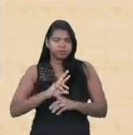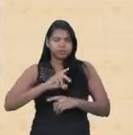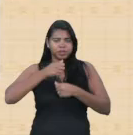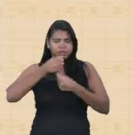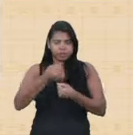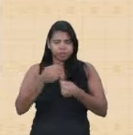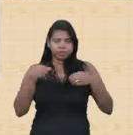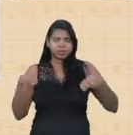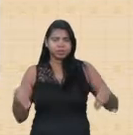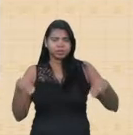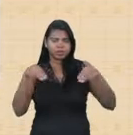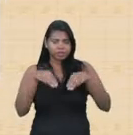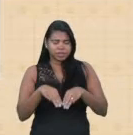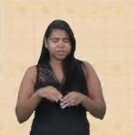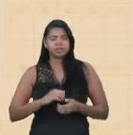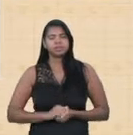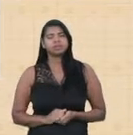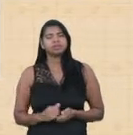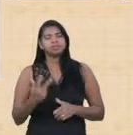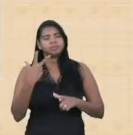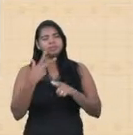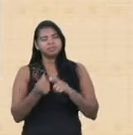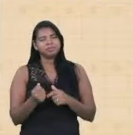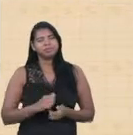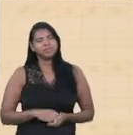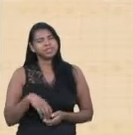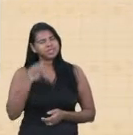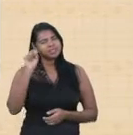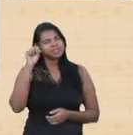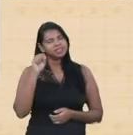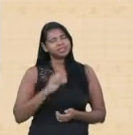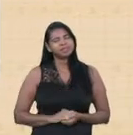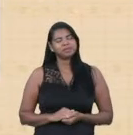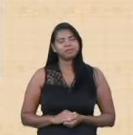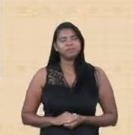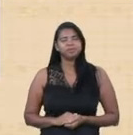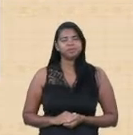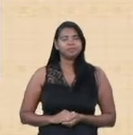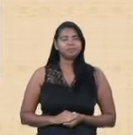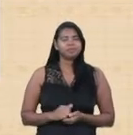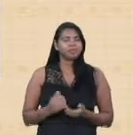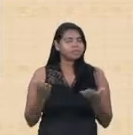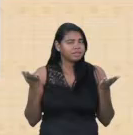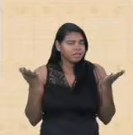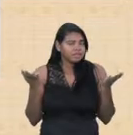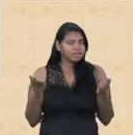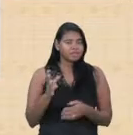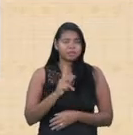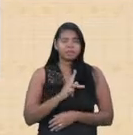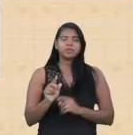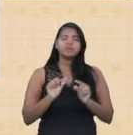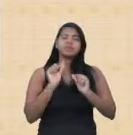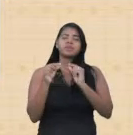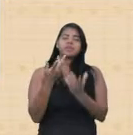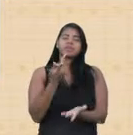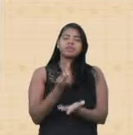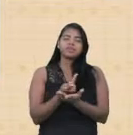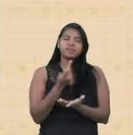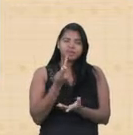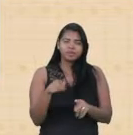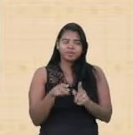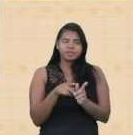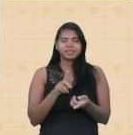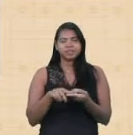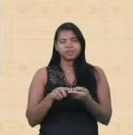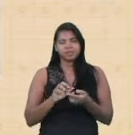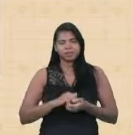E aí, você conseguiu? Eu tenho certeza que sim, Mequetrefe. E aí você deve estar dizendo, ah, Paulinho, o que é que vai acontecer então com essa carguinha?